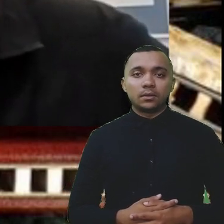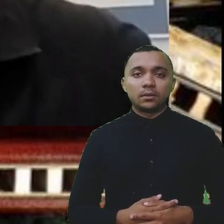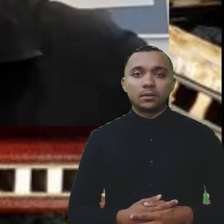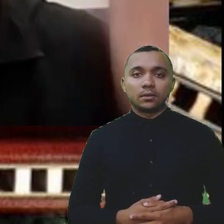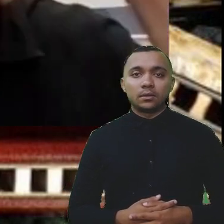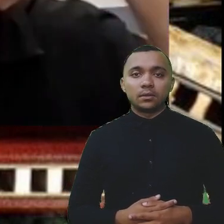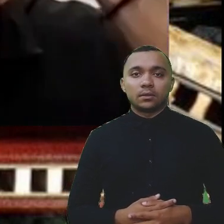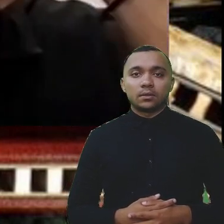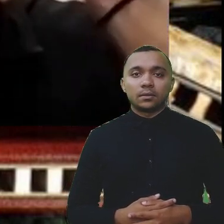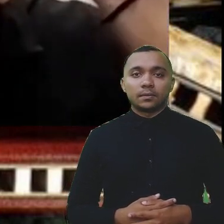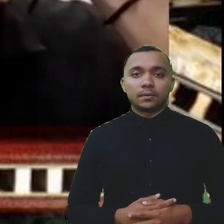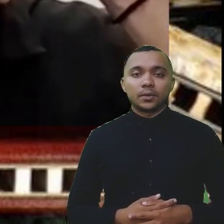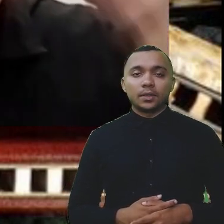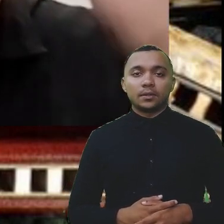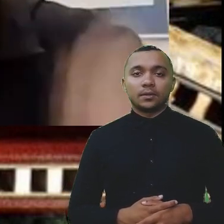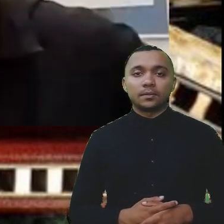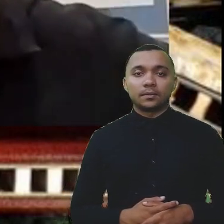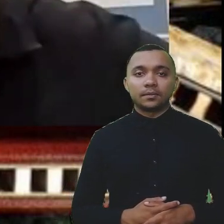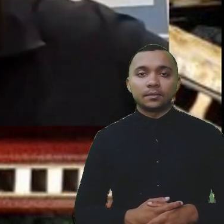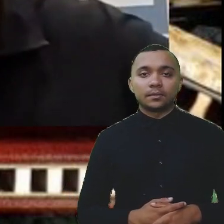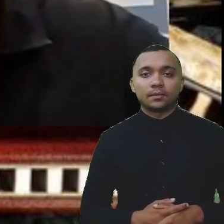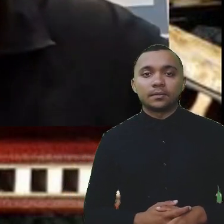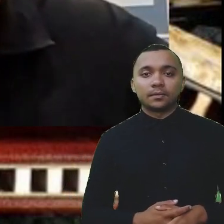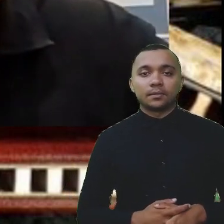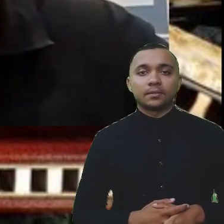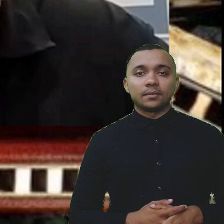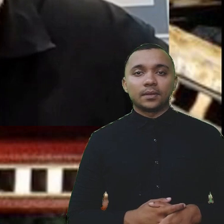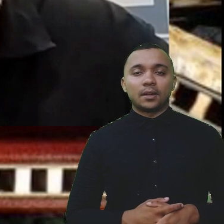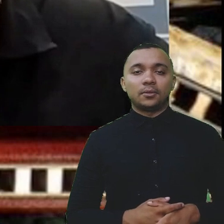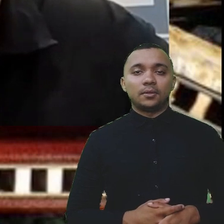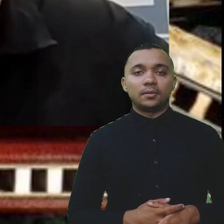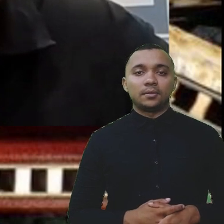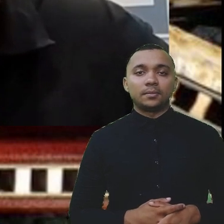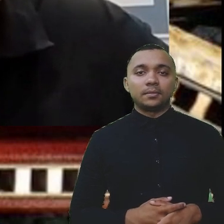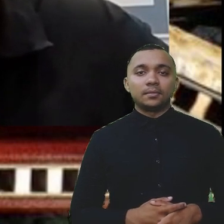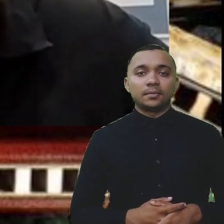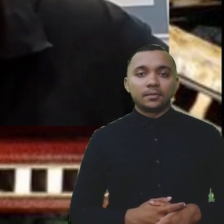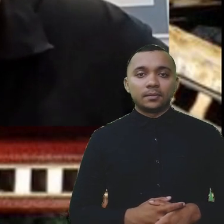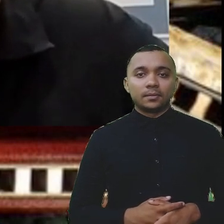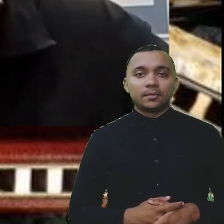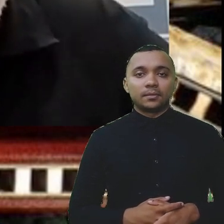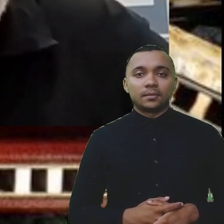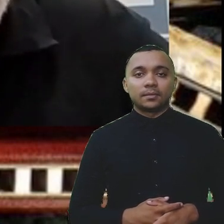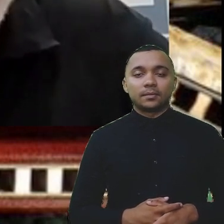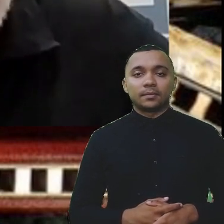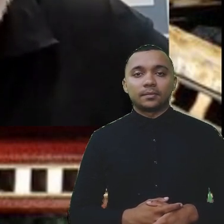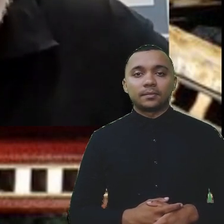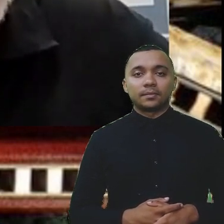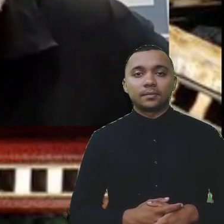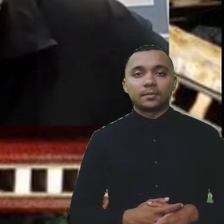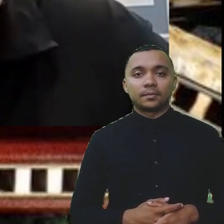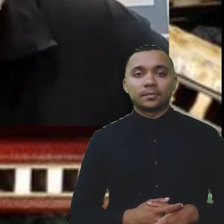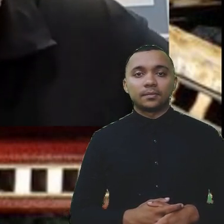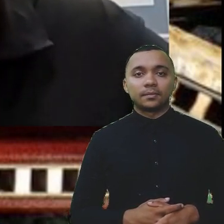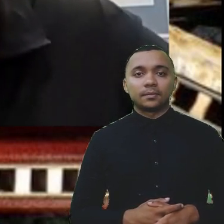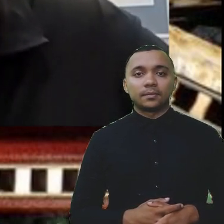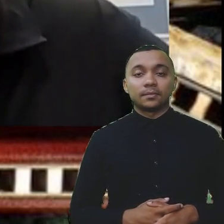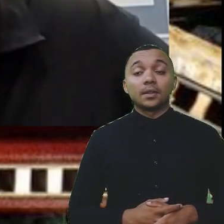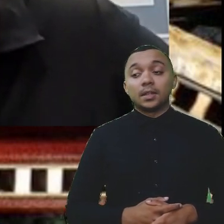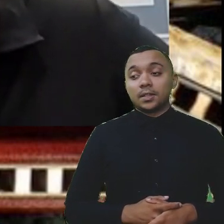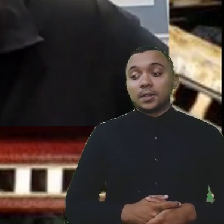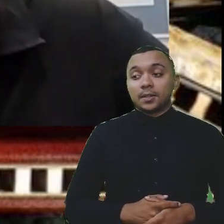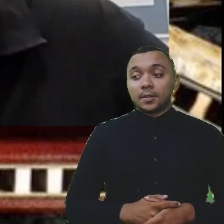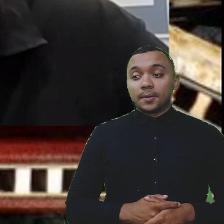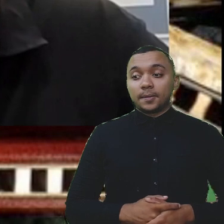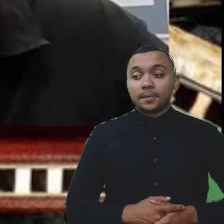como é que eu vou dizer? Meio bobo, Cabotinho? assim. Um pouco, Eu me sinto, sabe como? Absolutamente à vontade.